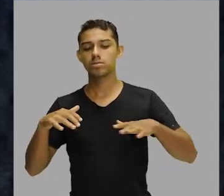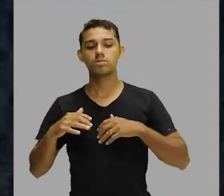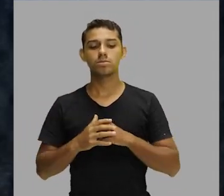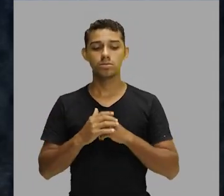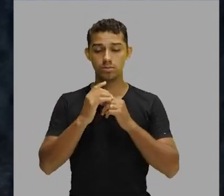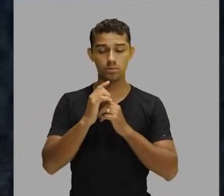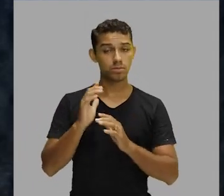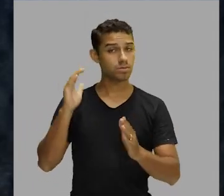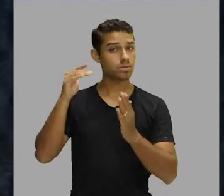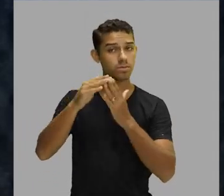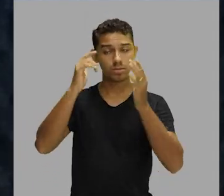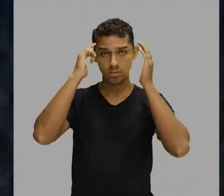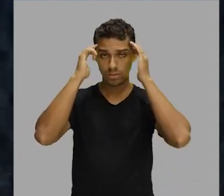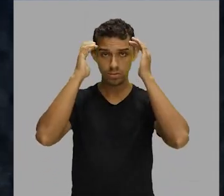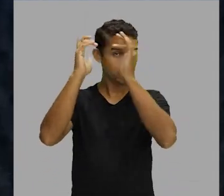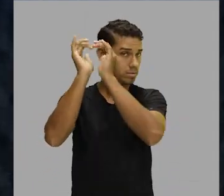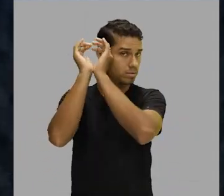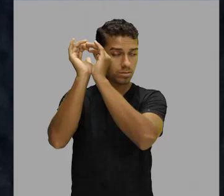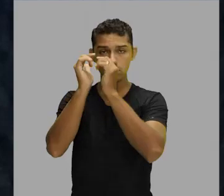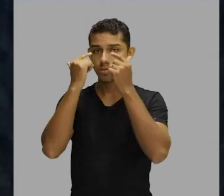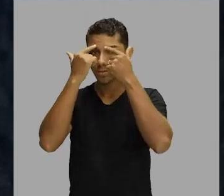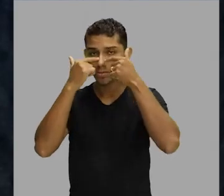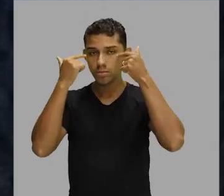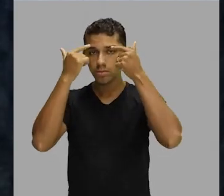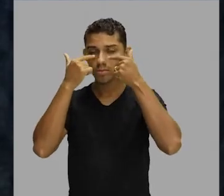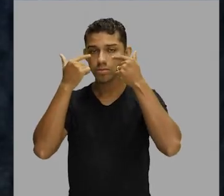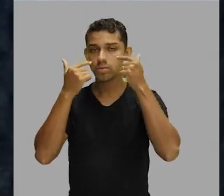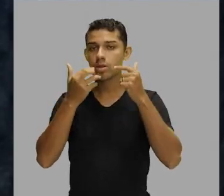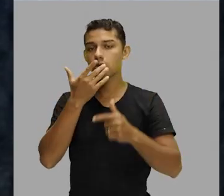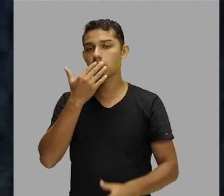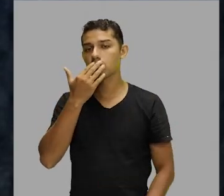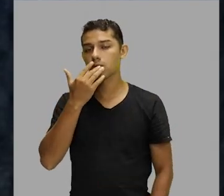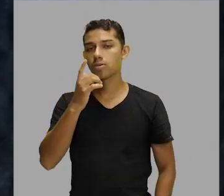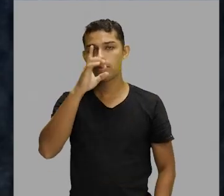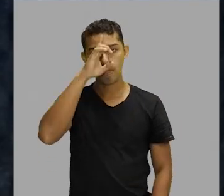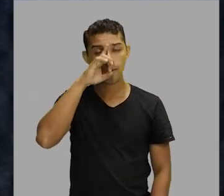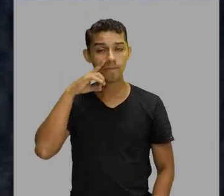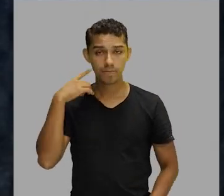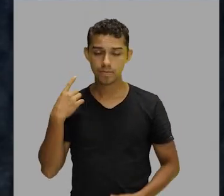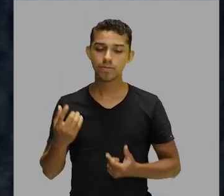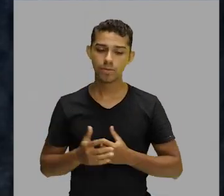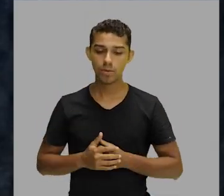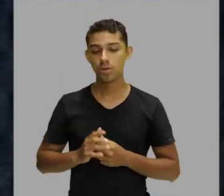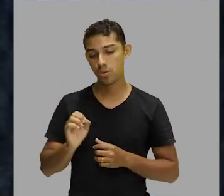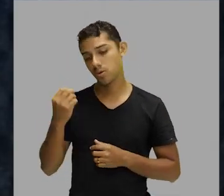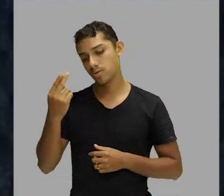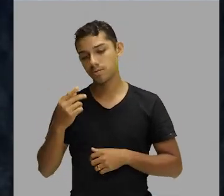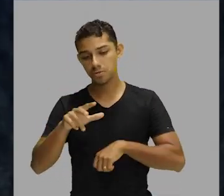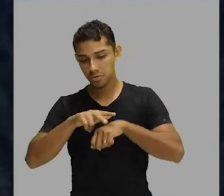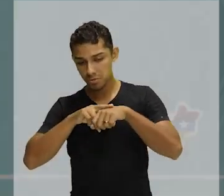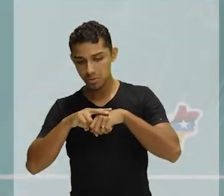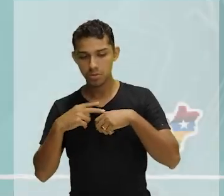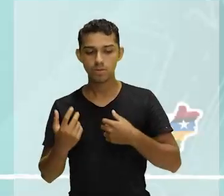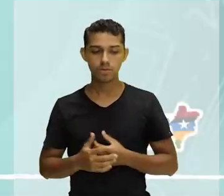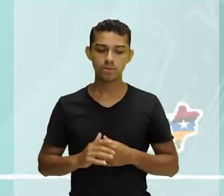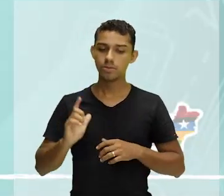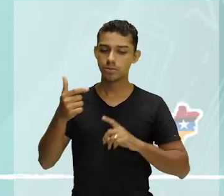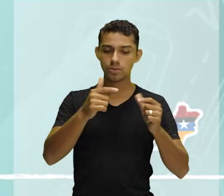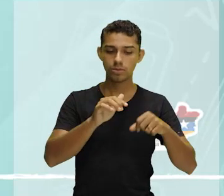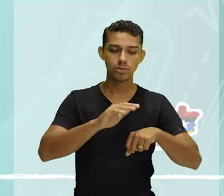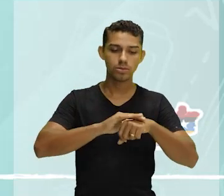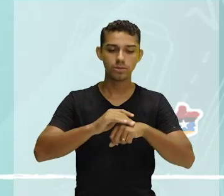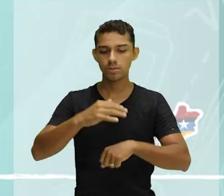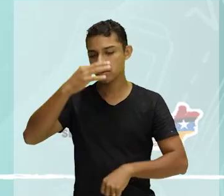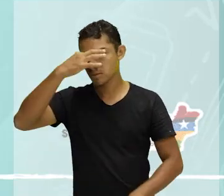de icterícia, fica com os olhos meio que amarelados e esverdeados, tá? Tem outras doenças, como a